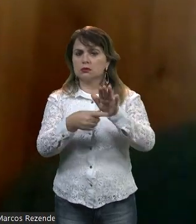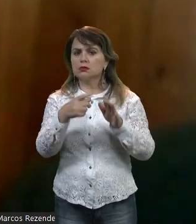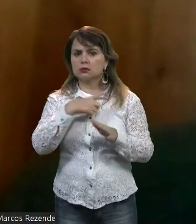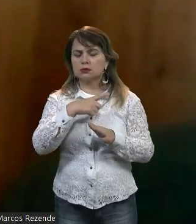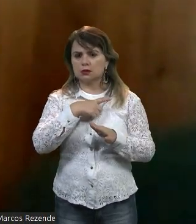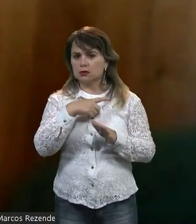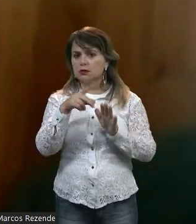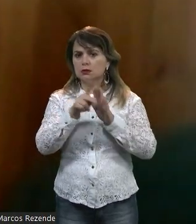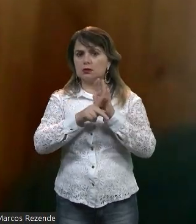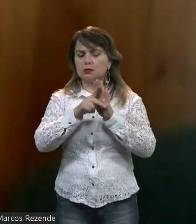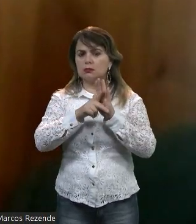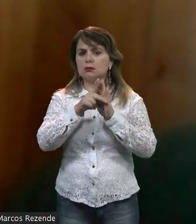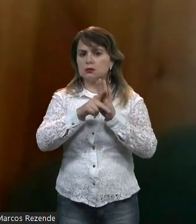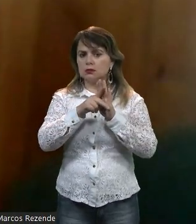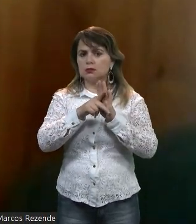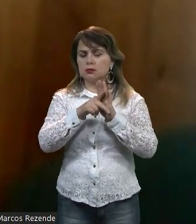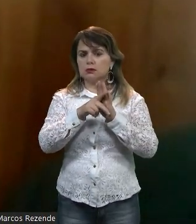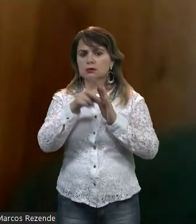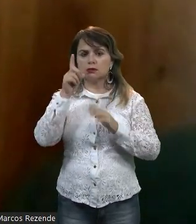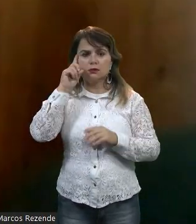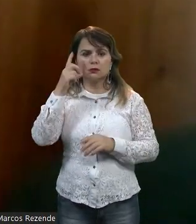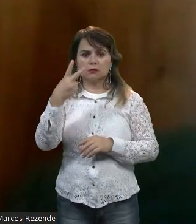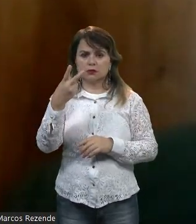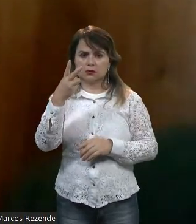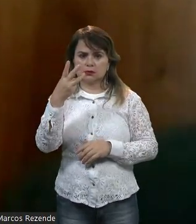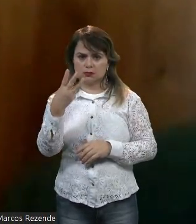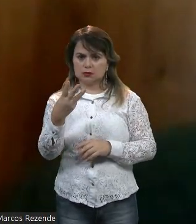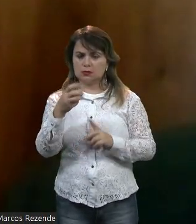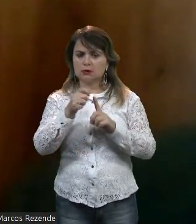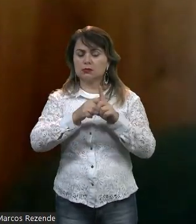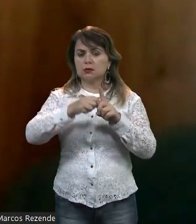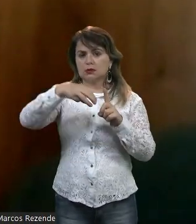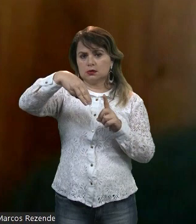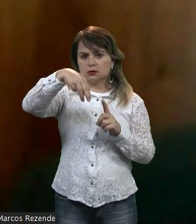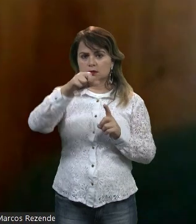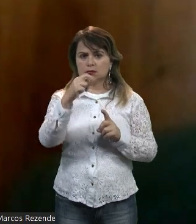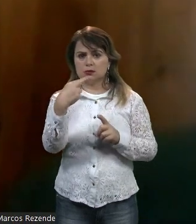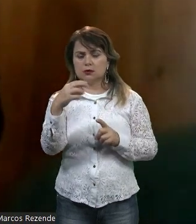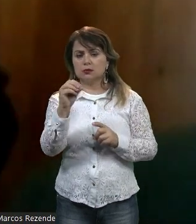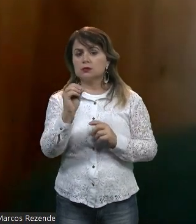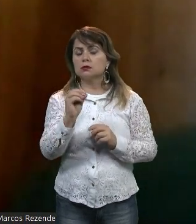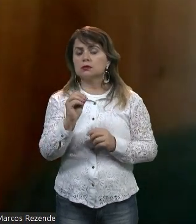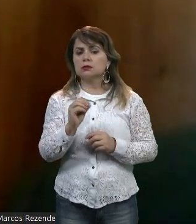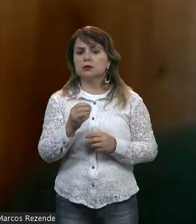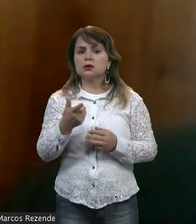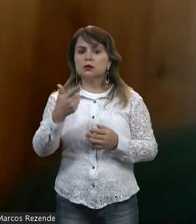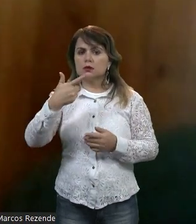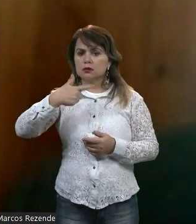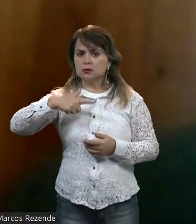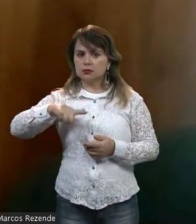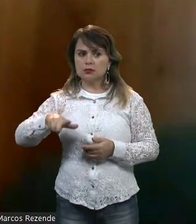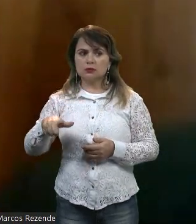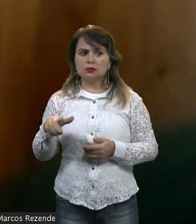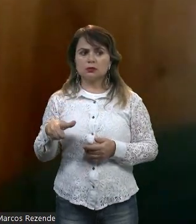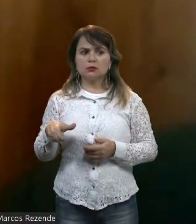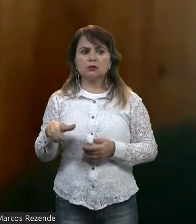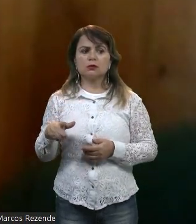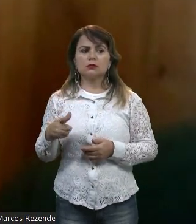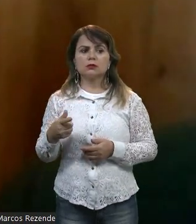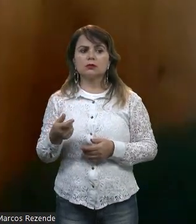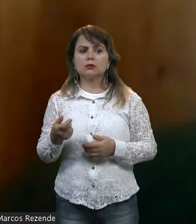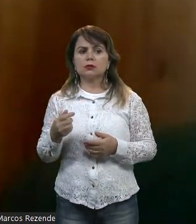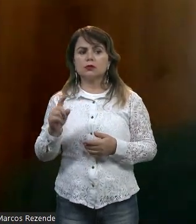pauta do dia 23 de março continuam e vão